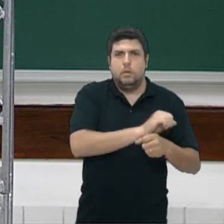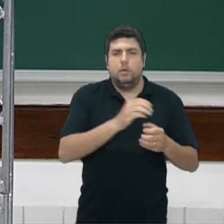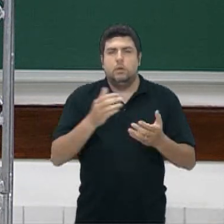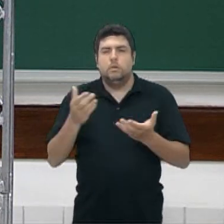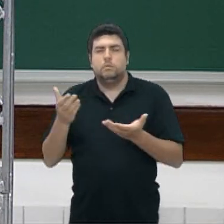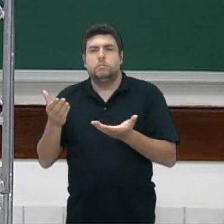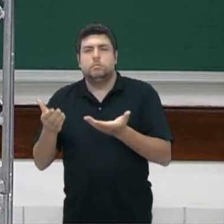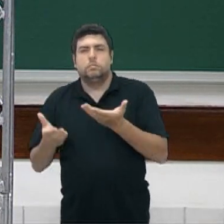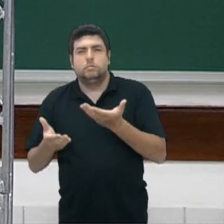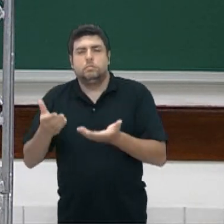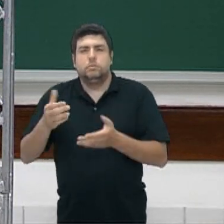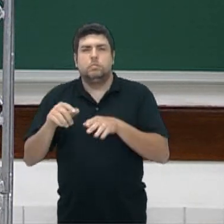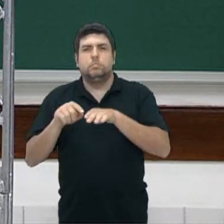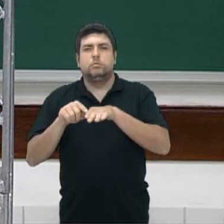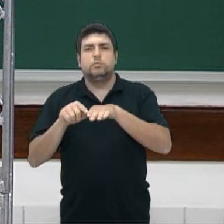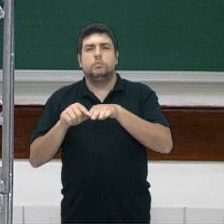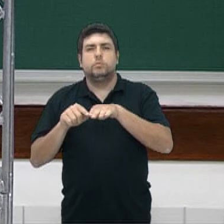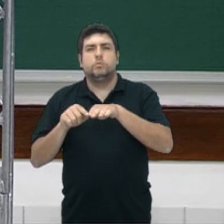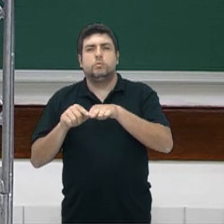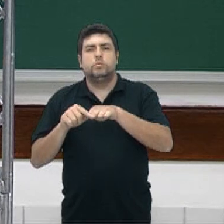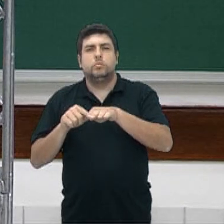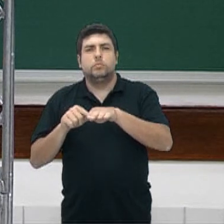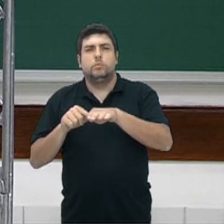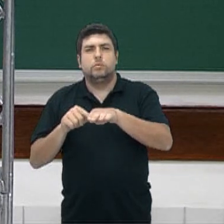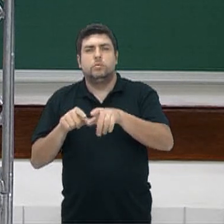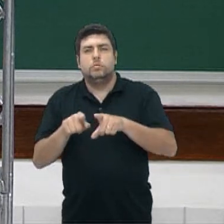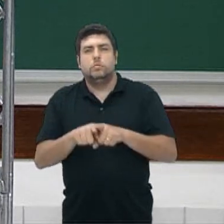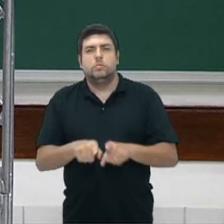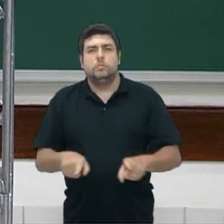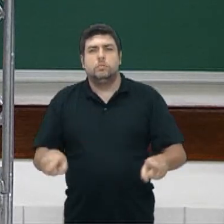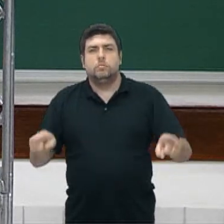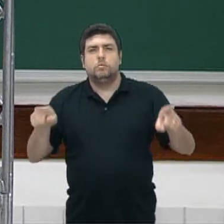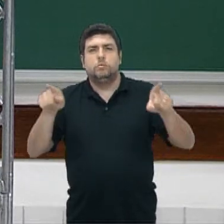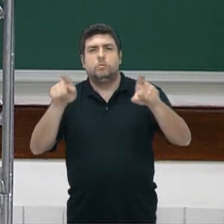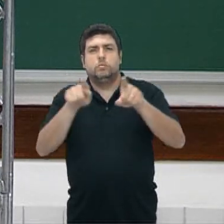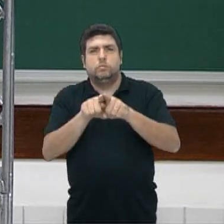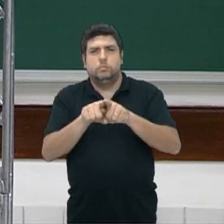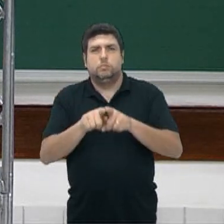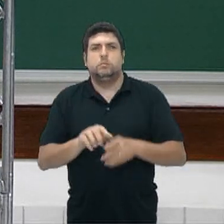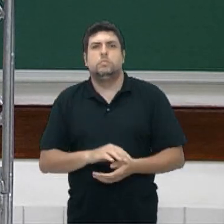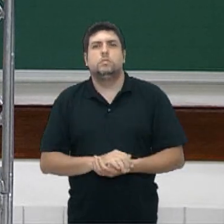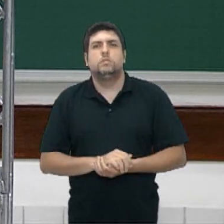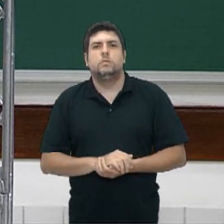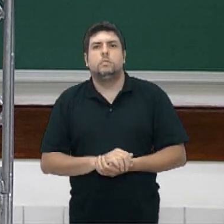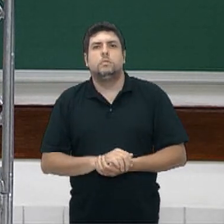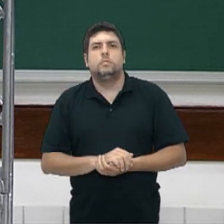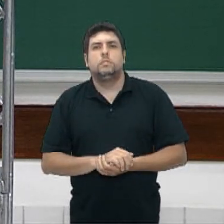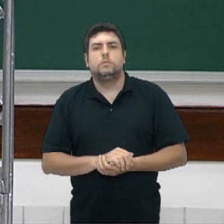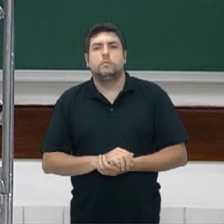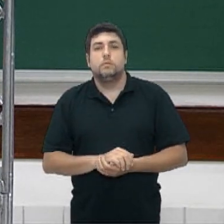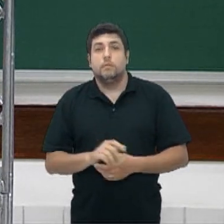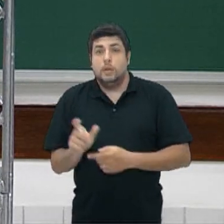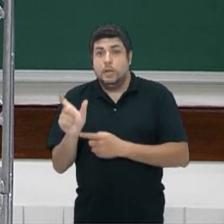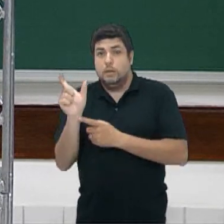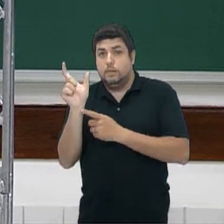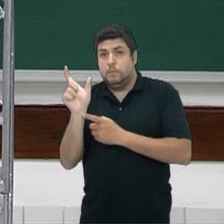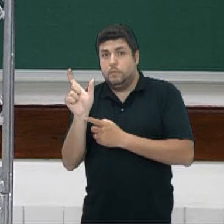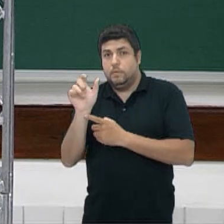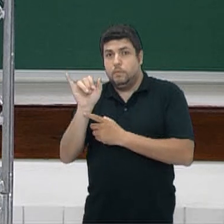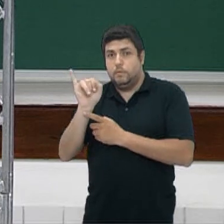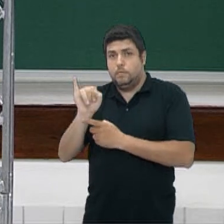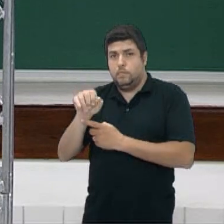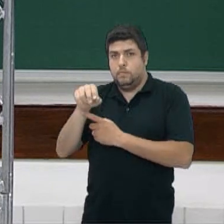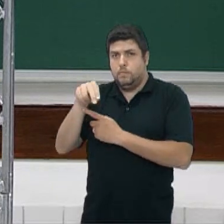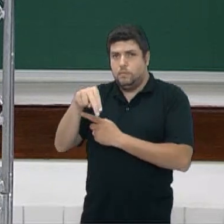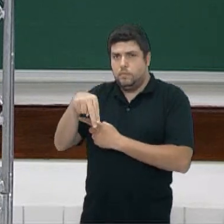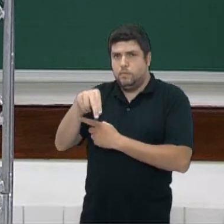movimento retilíneo uniforme. Beleza? Tranquilidade. Bem, a palavra inércia também está